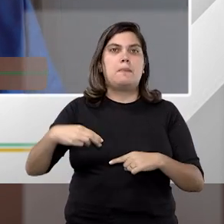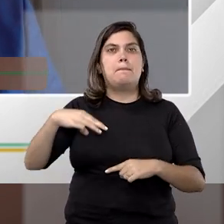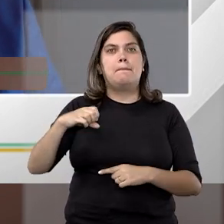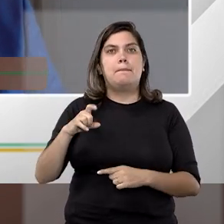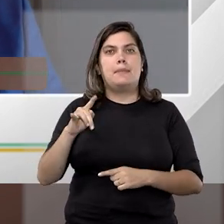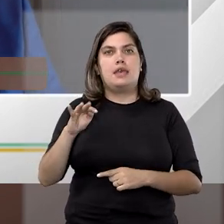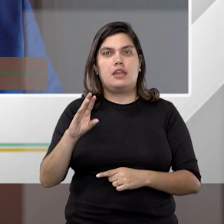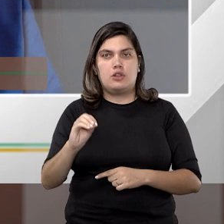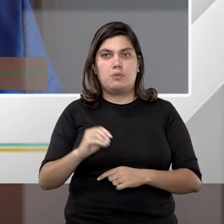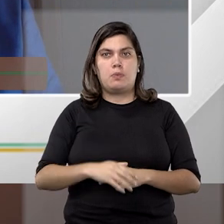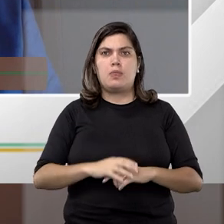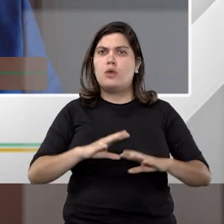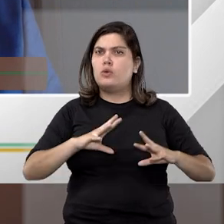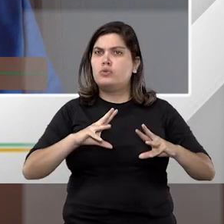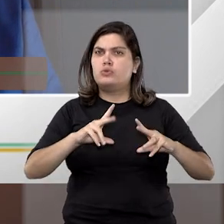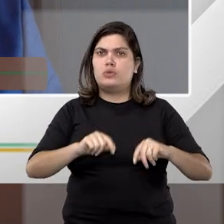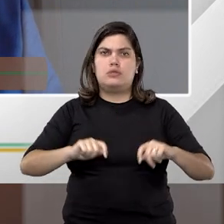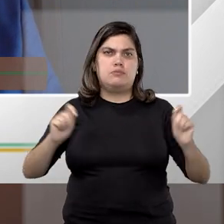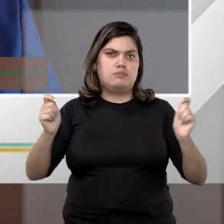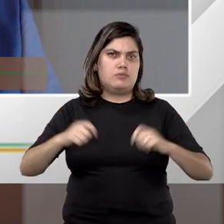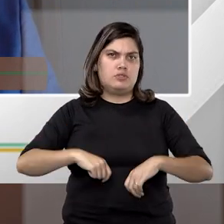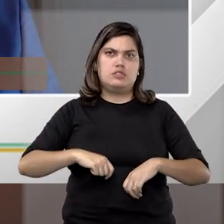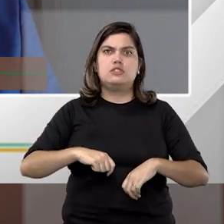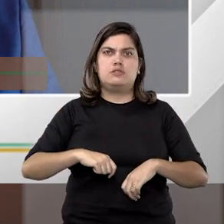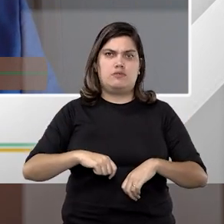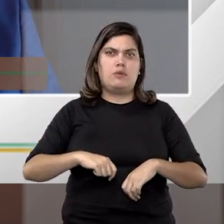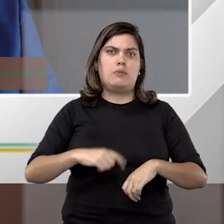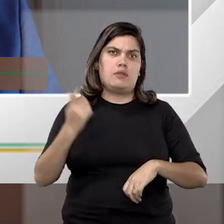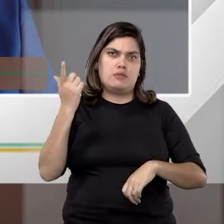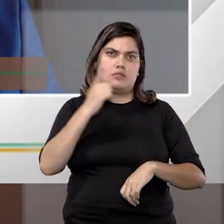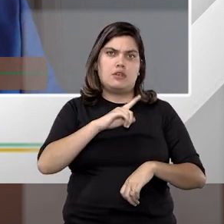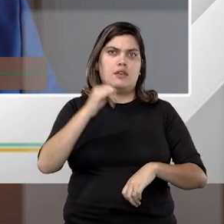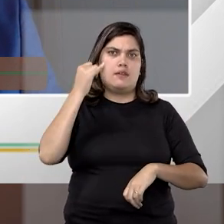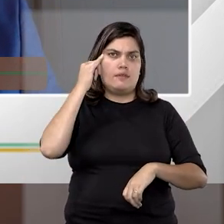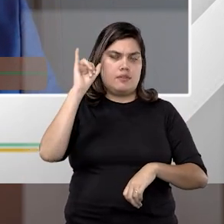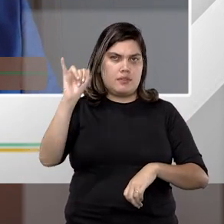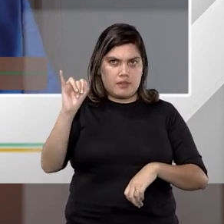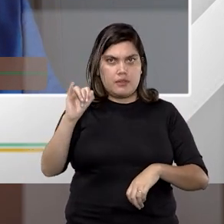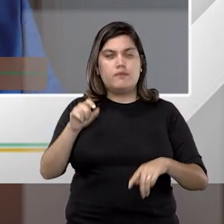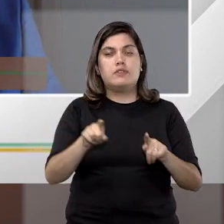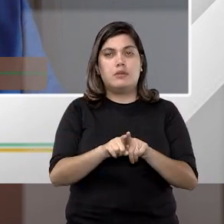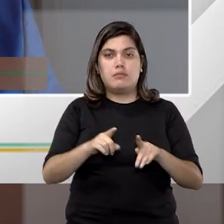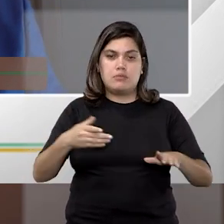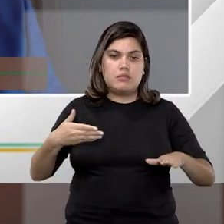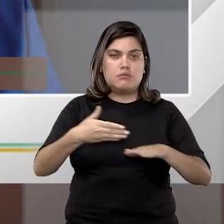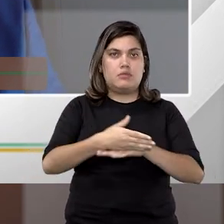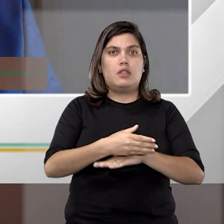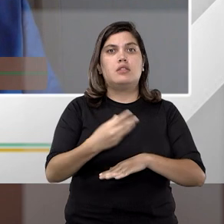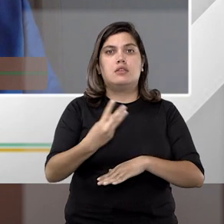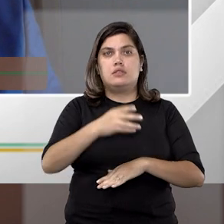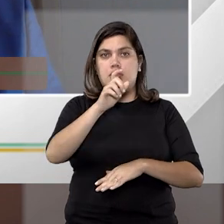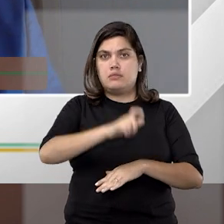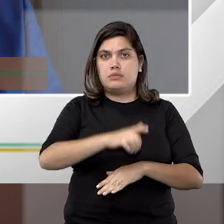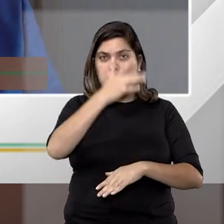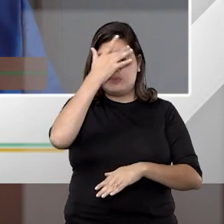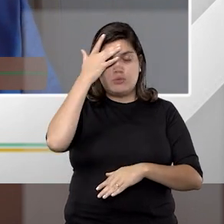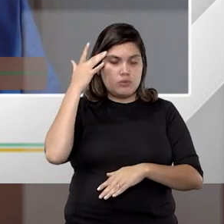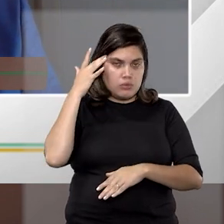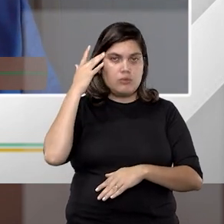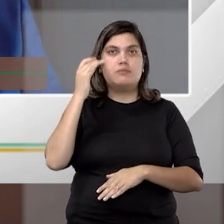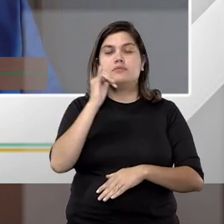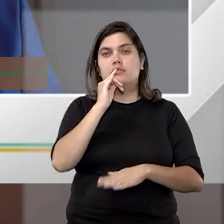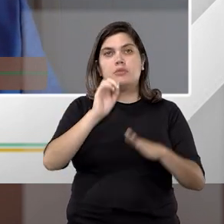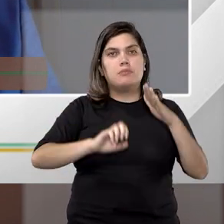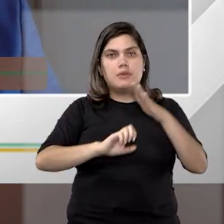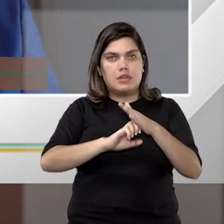a discussão do mérito e tudo é possível para se evitar exposição mulheres inclusive o ingresso de um terceiro no caso